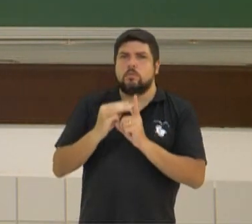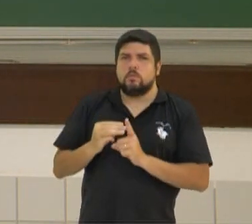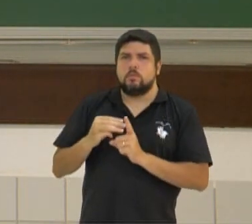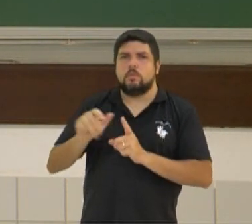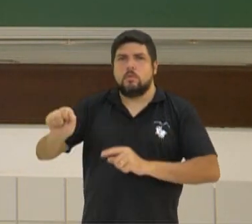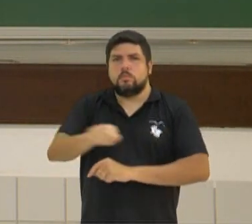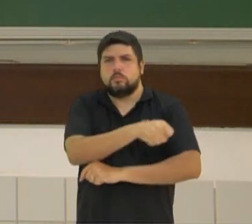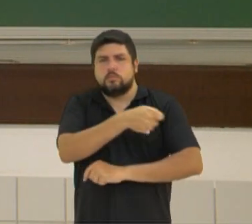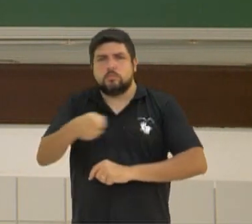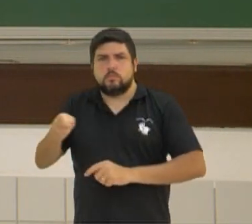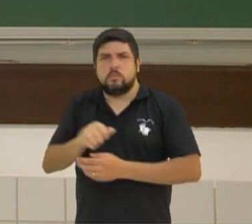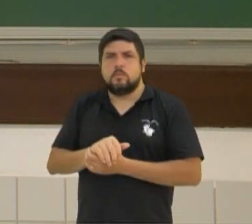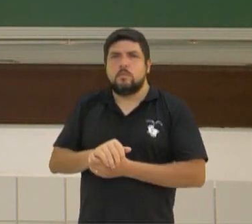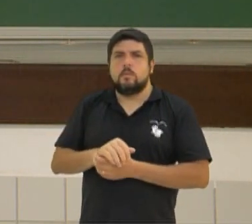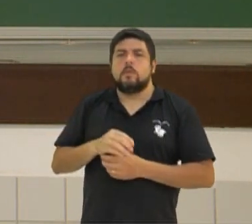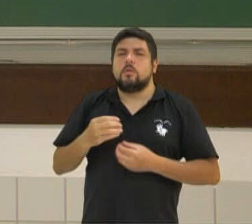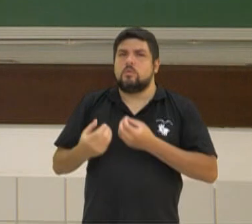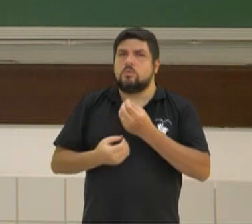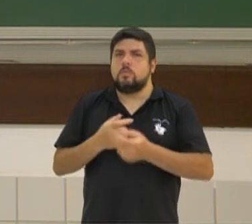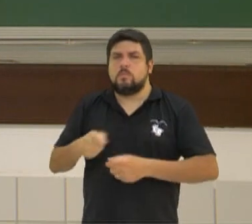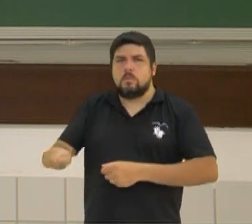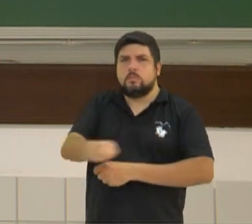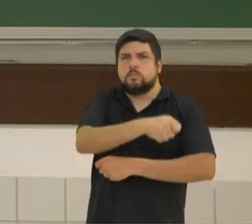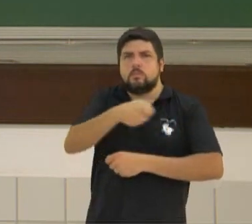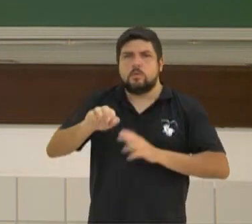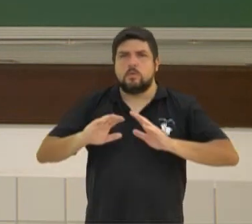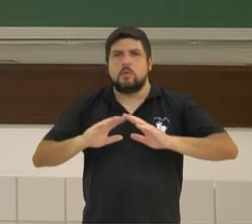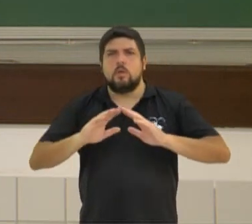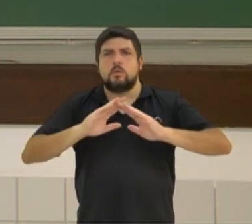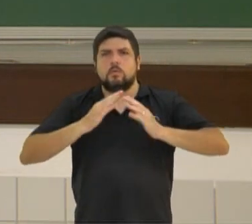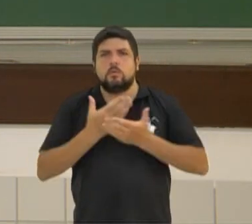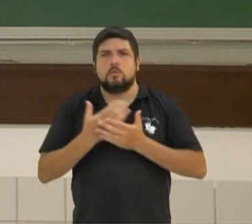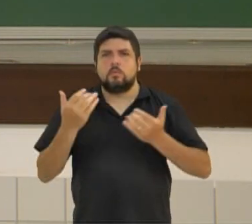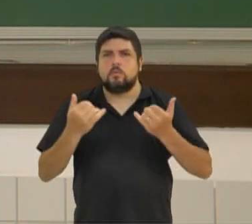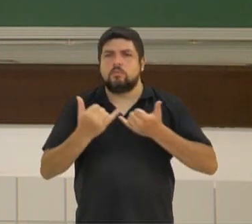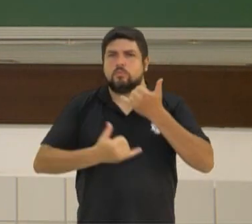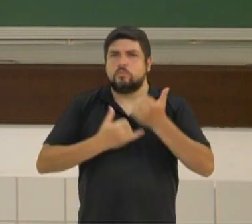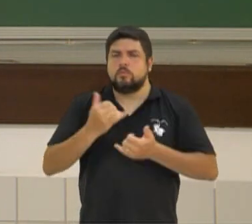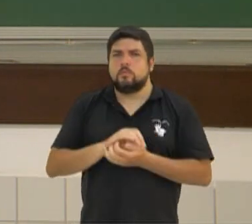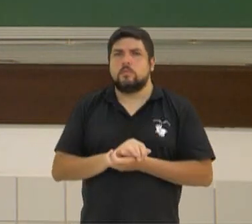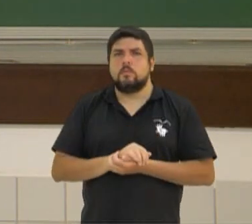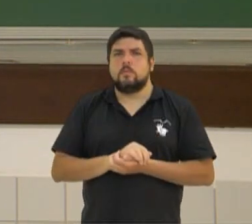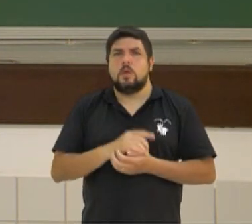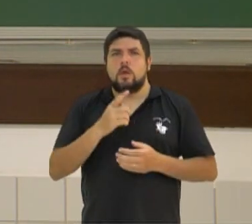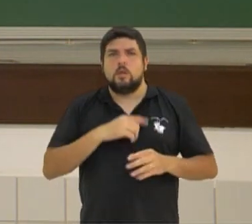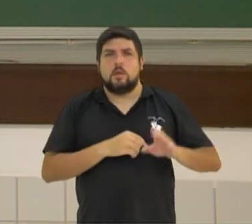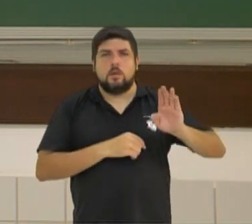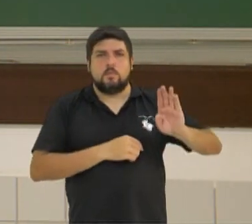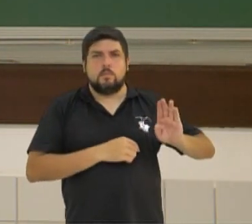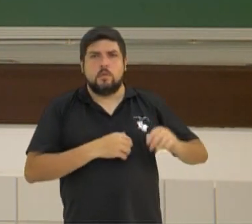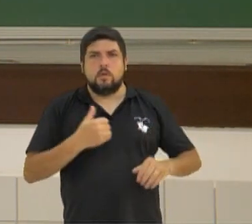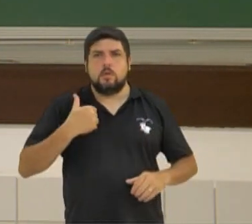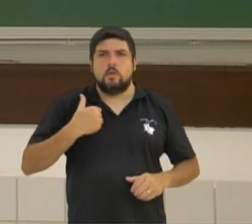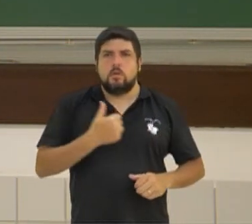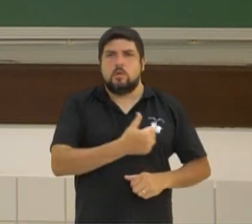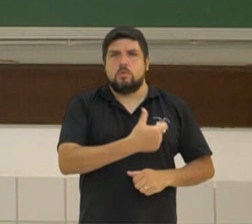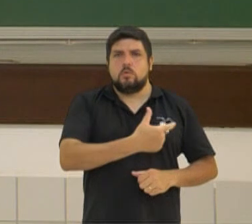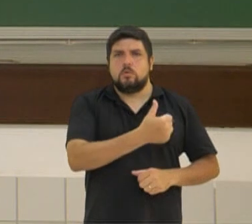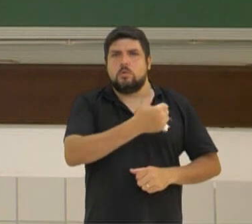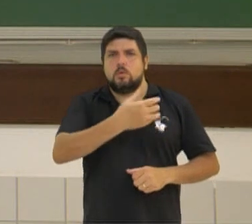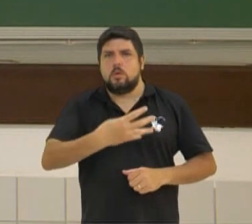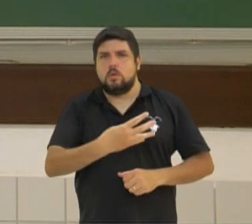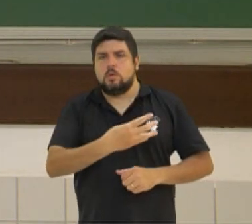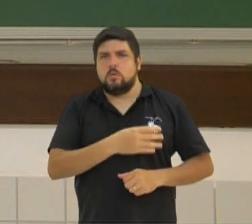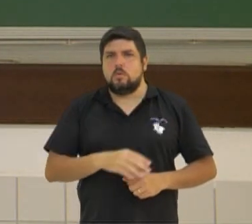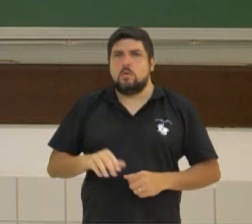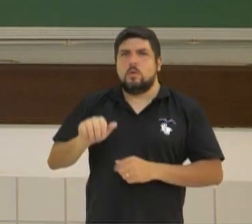modalidade de badminton é presente na fase final dos jogos escolares, para a categoria B, de 12 a 14 anos, e para a categoria A, de 15 a 17.